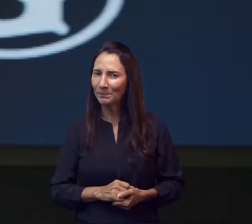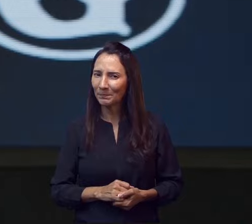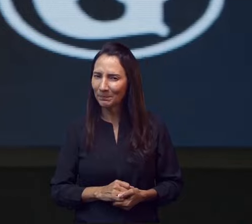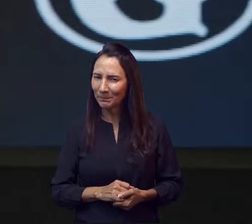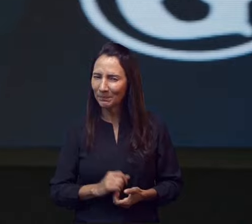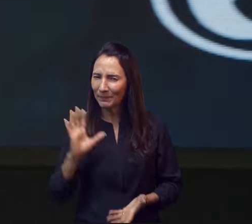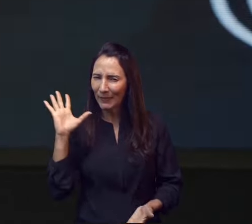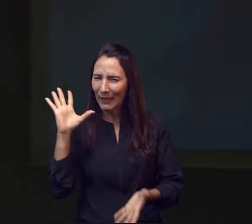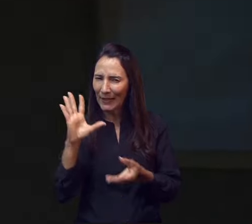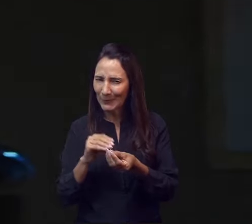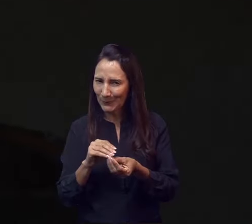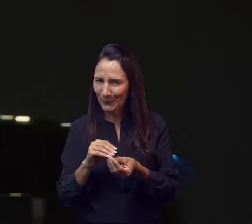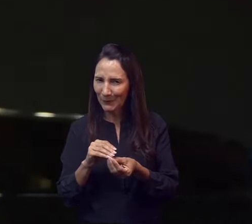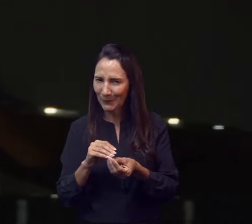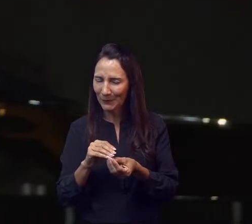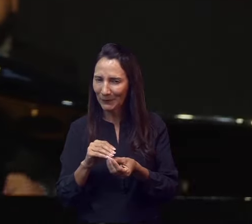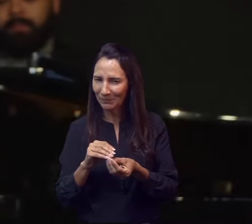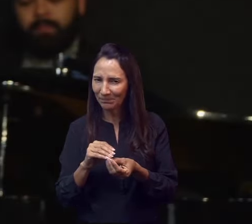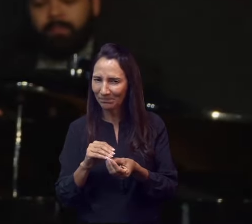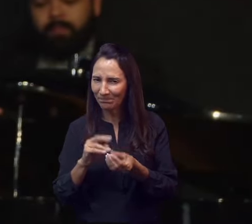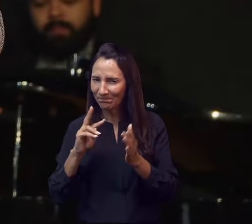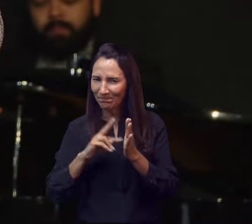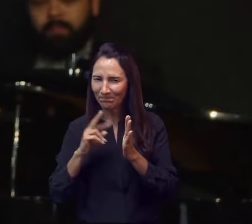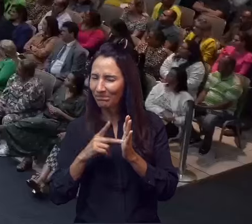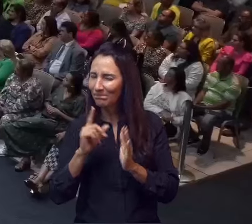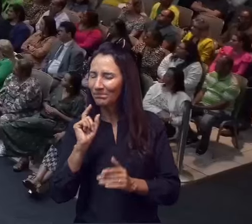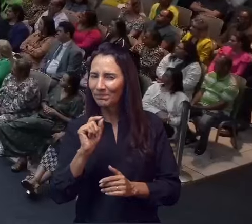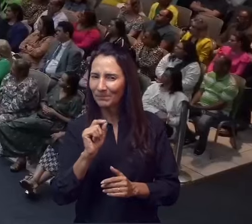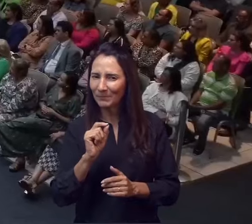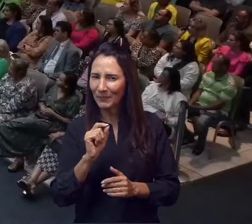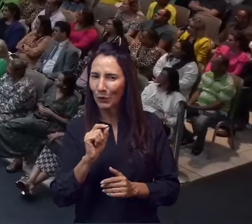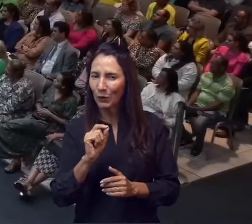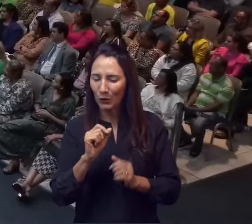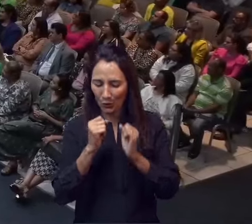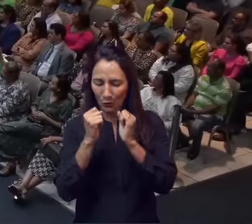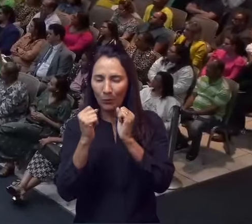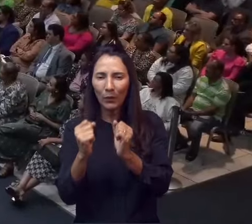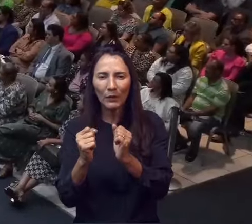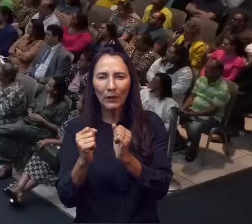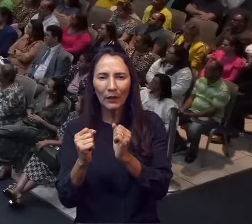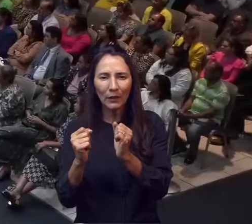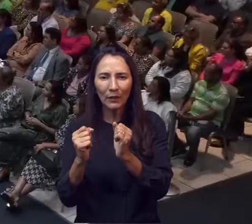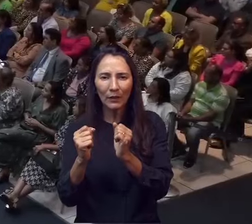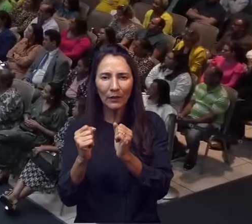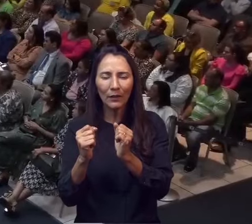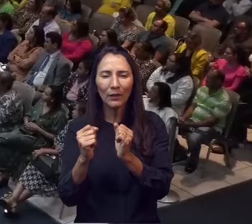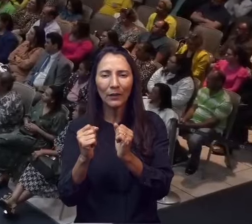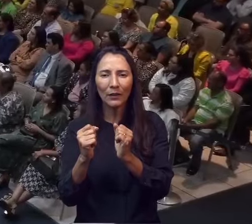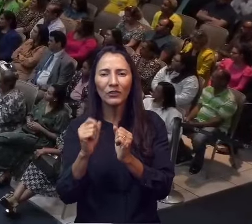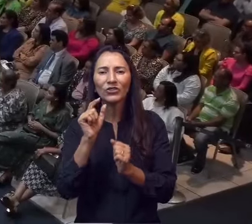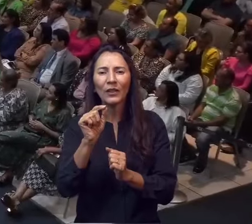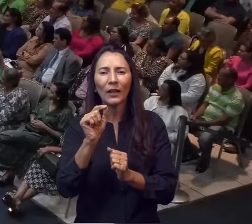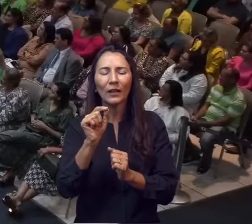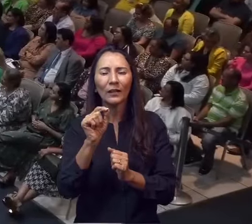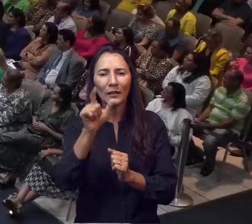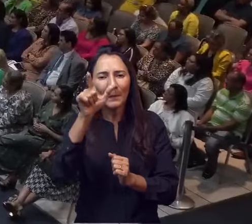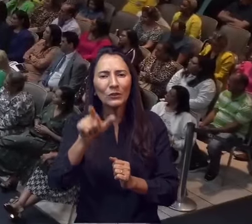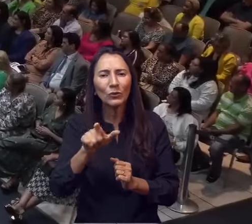Resumindo a história Qual é o poder que nós opera o poder do Espírito Santo através de Cristo